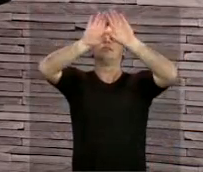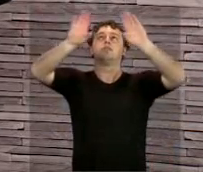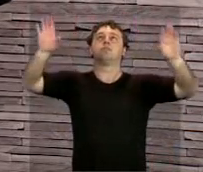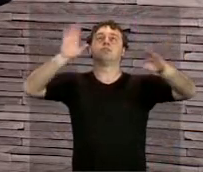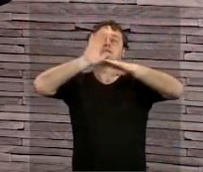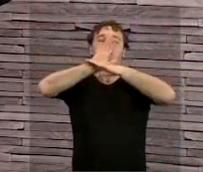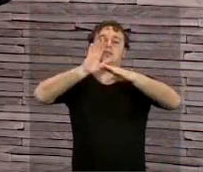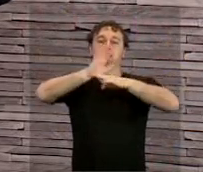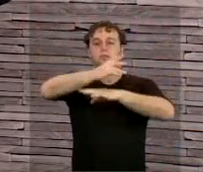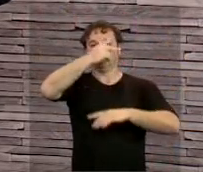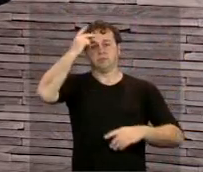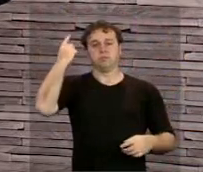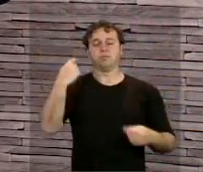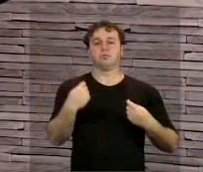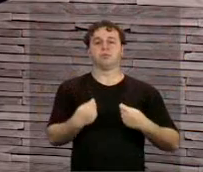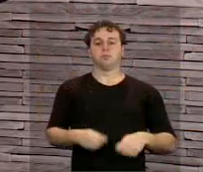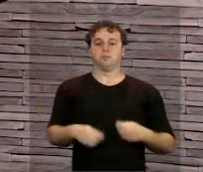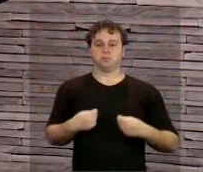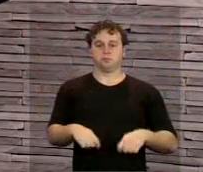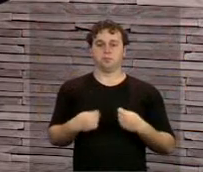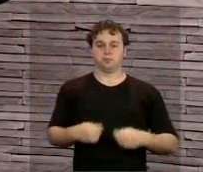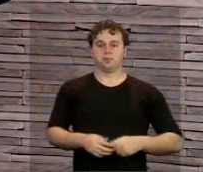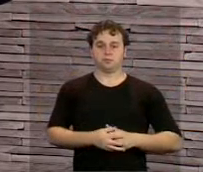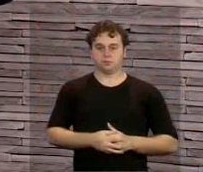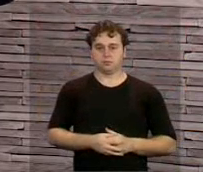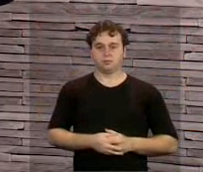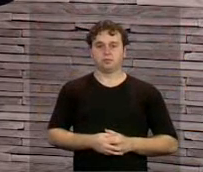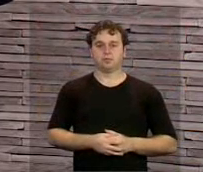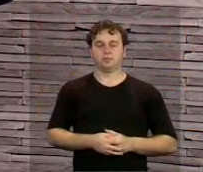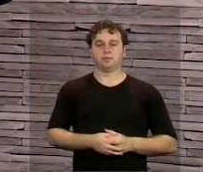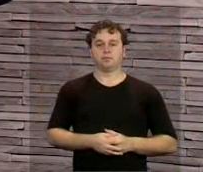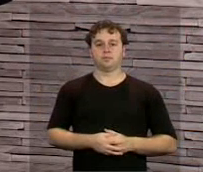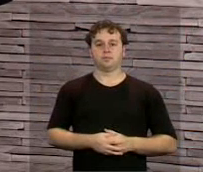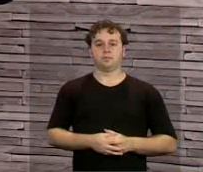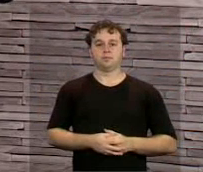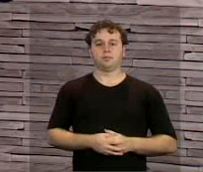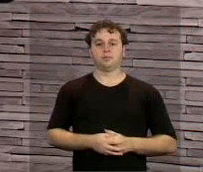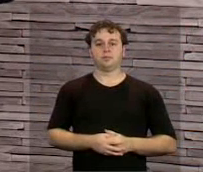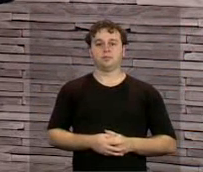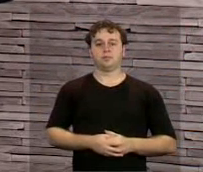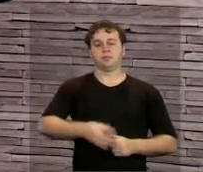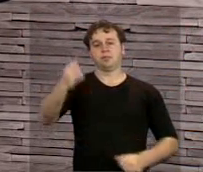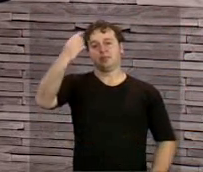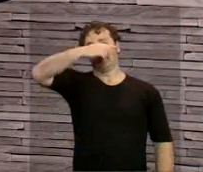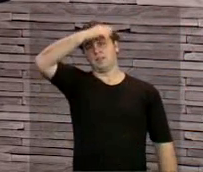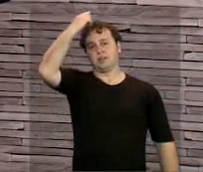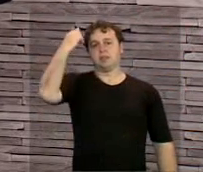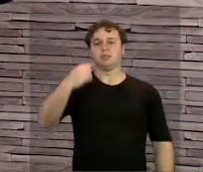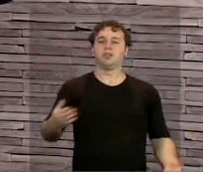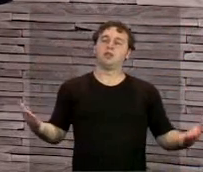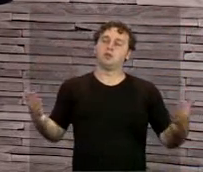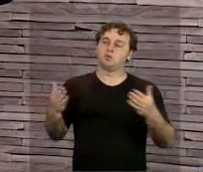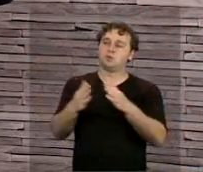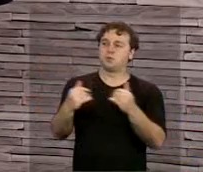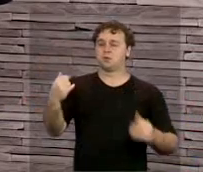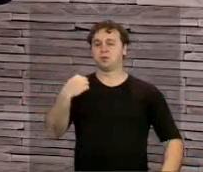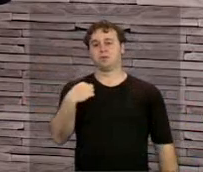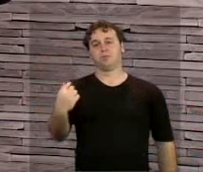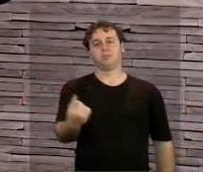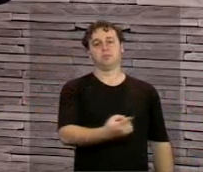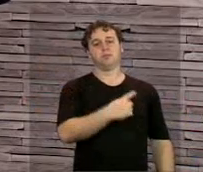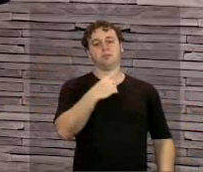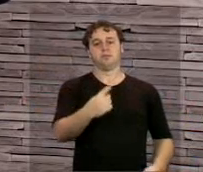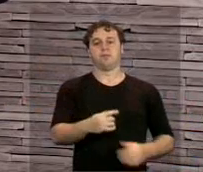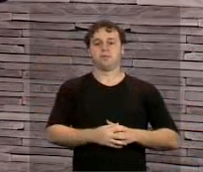levai as almas todas para o céu e socorrei principalmente as que mais precisarem. Santas Perpétua e Felicidade, rogai